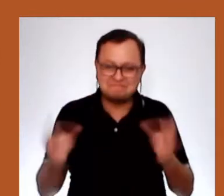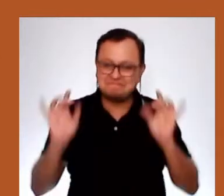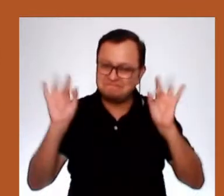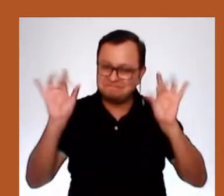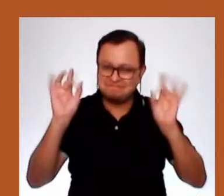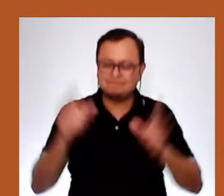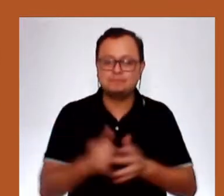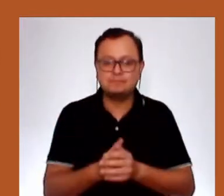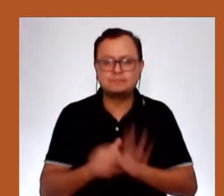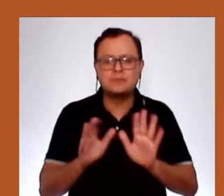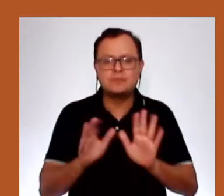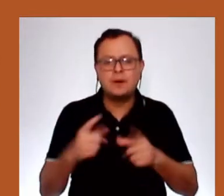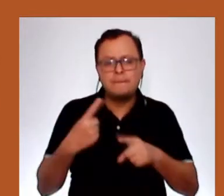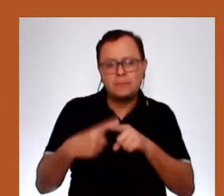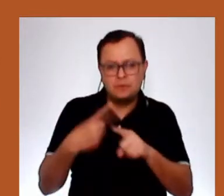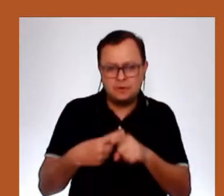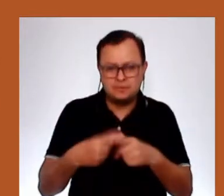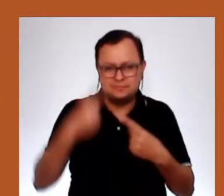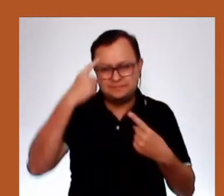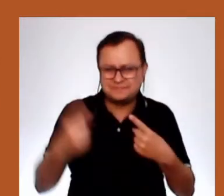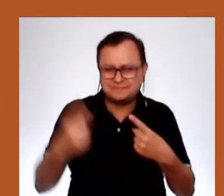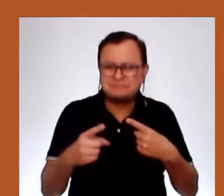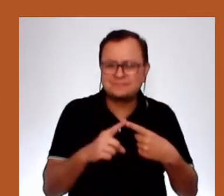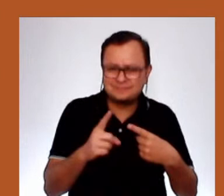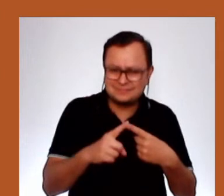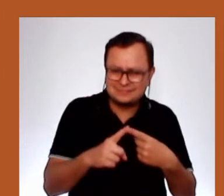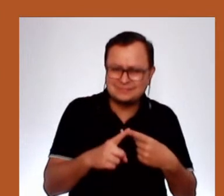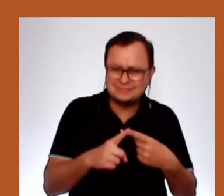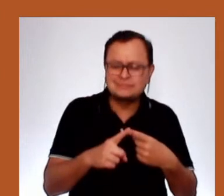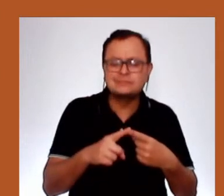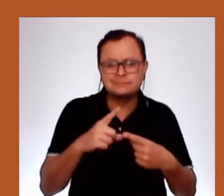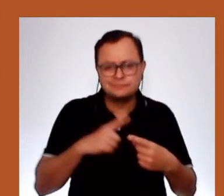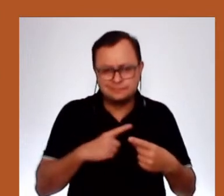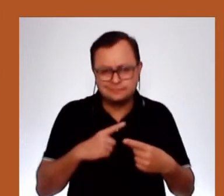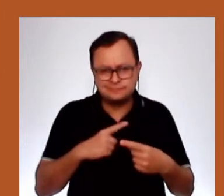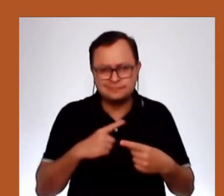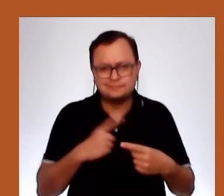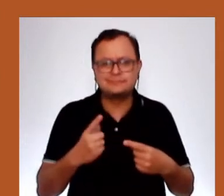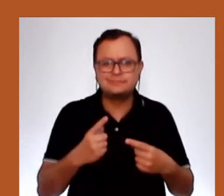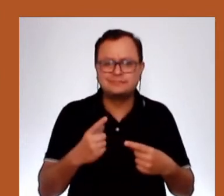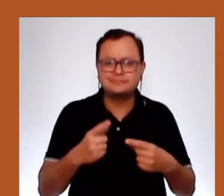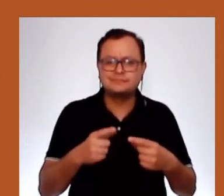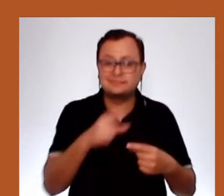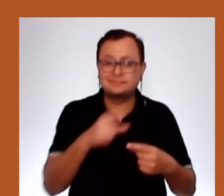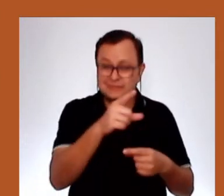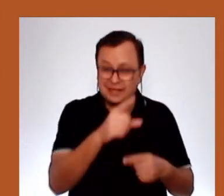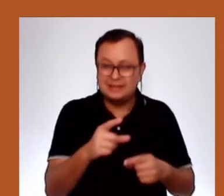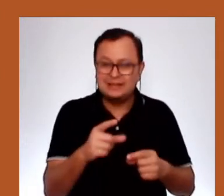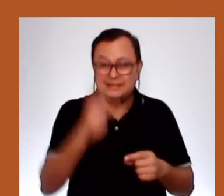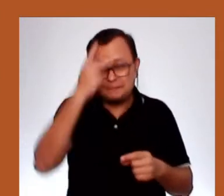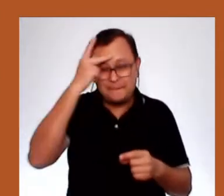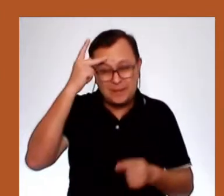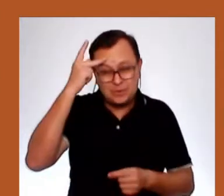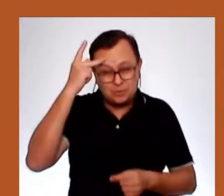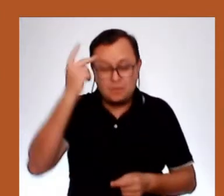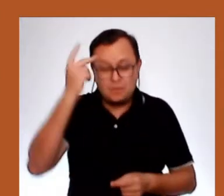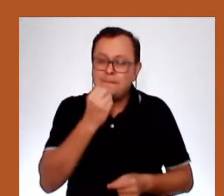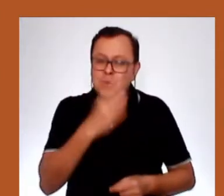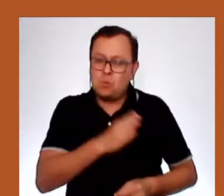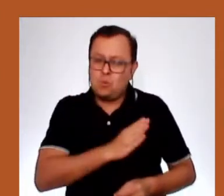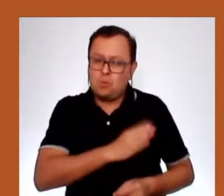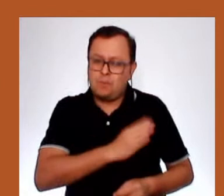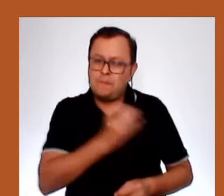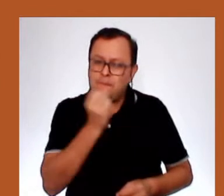porque primeiro com essa coisa de você ver que ele brota o melhor das pessoas naquela situação, né? E daí